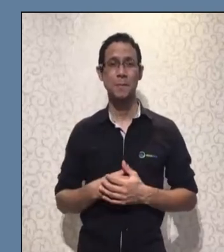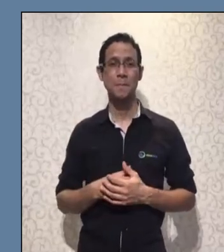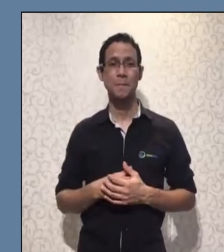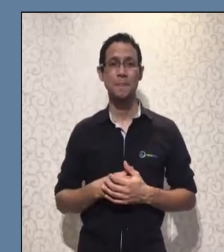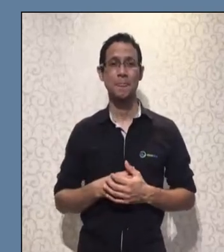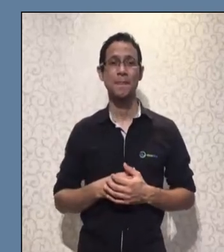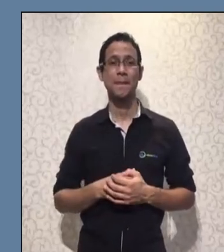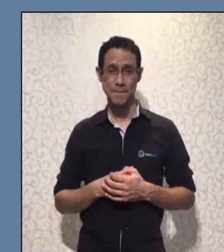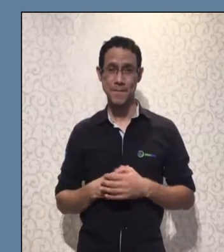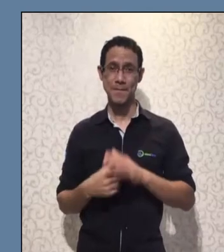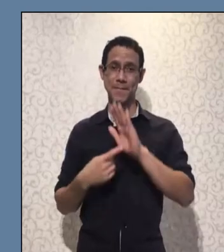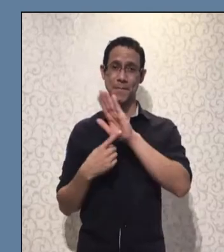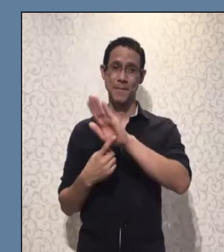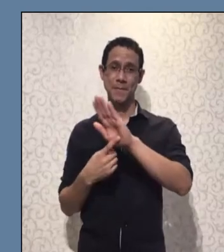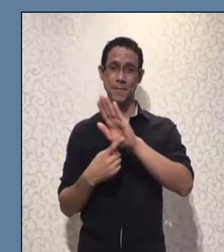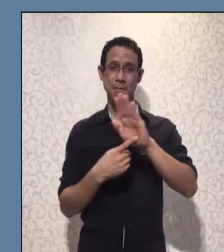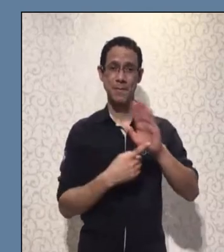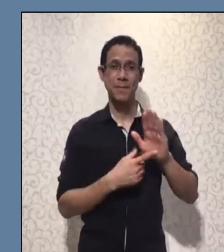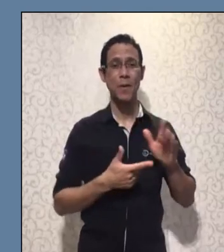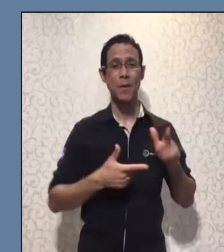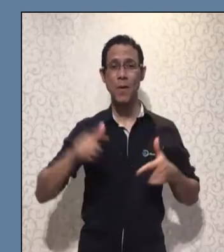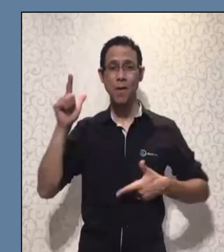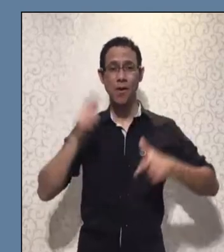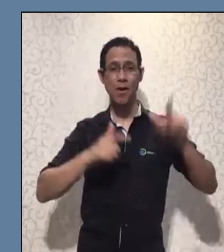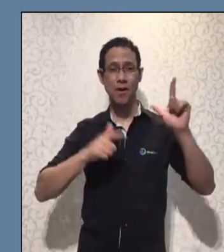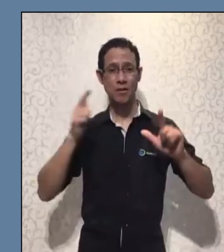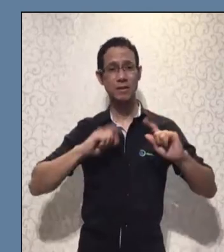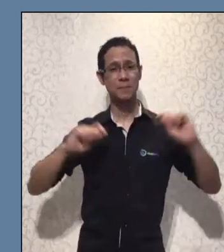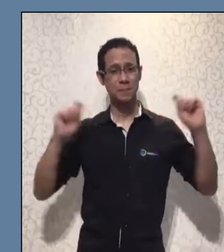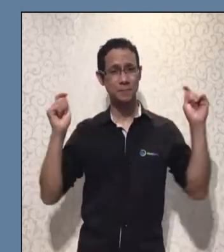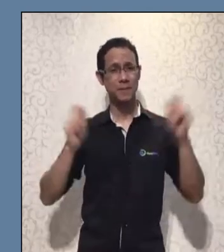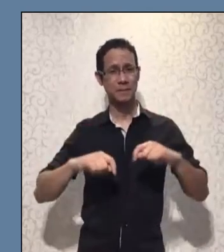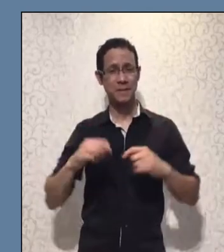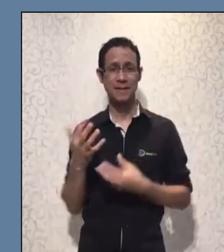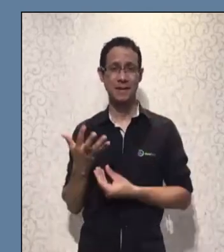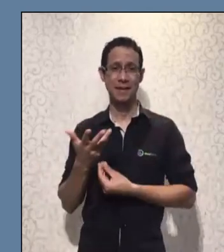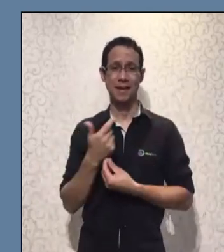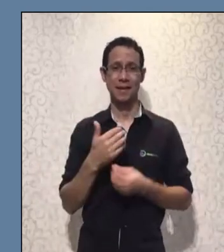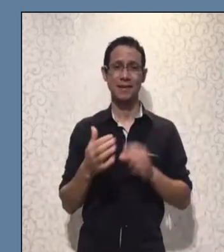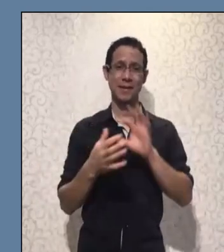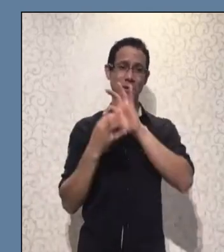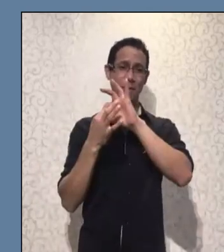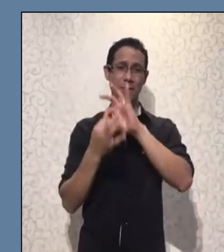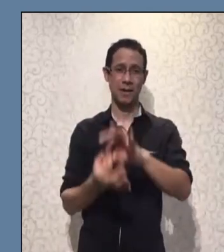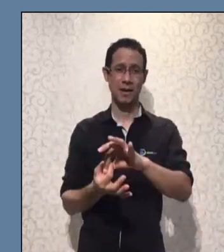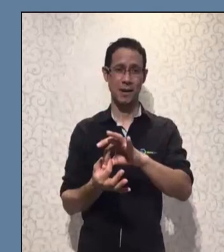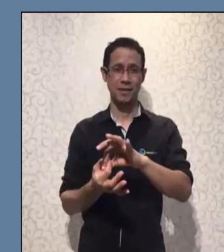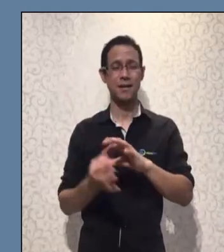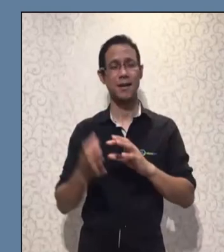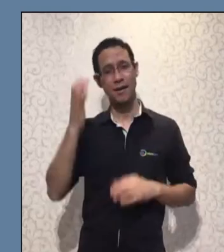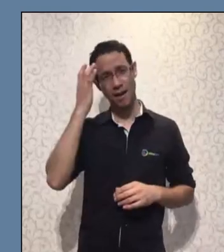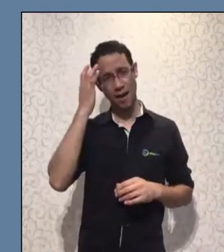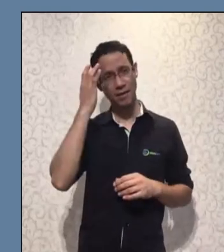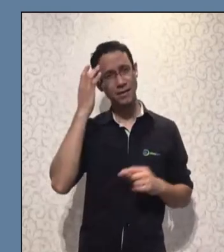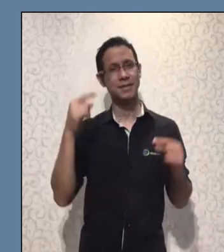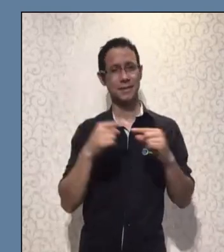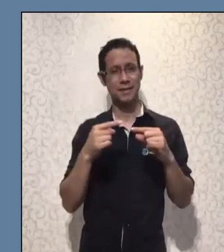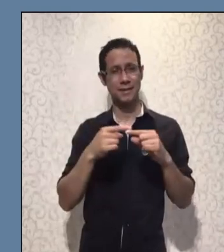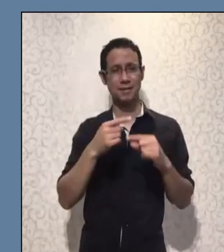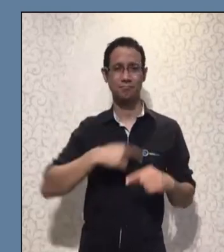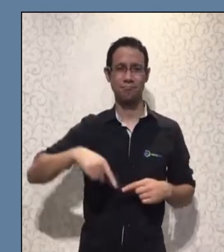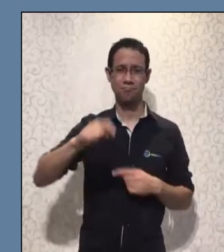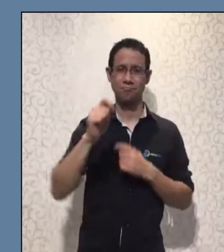mostrava outras possibilidades no campo da arte contemporânea, eu acho que isso é você também provocar o